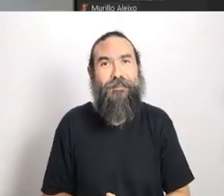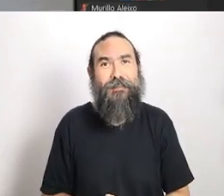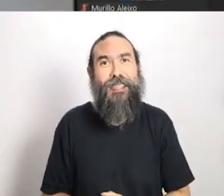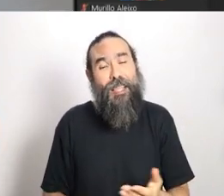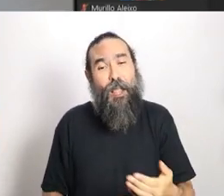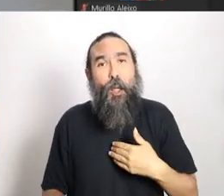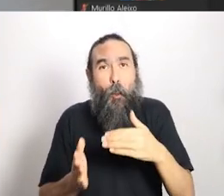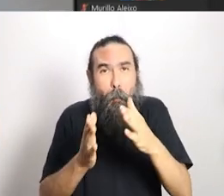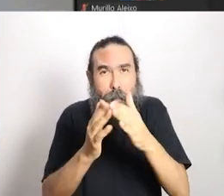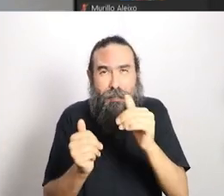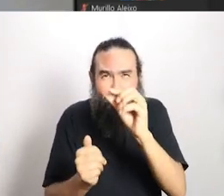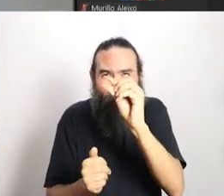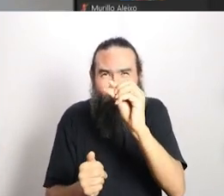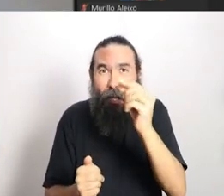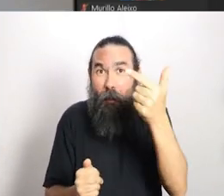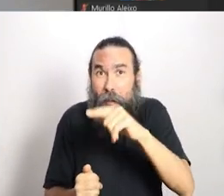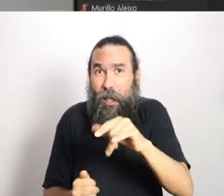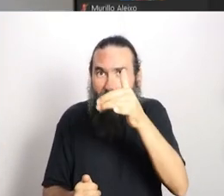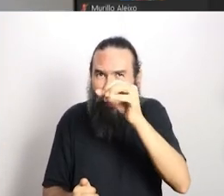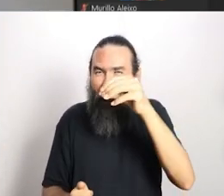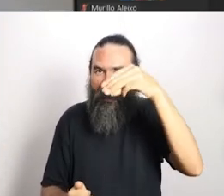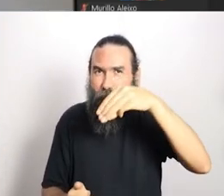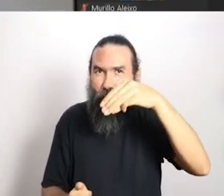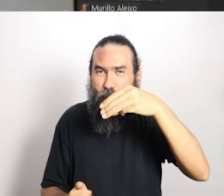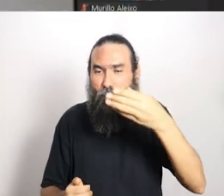Então, vou lhe pedir somente mais 10 minutos